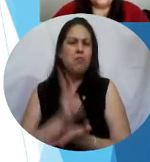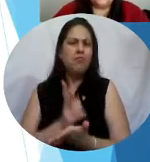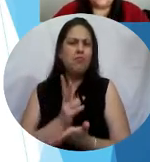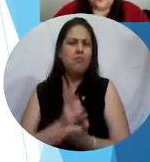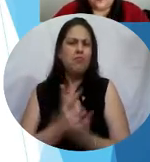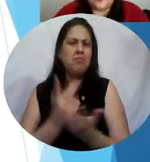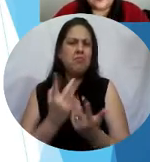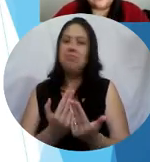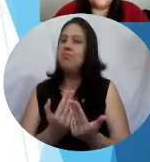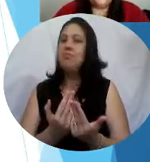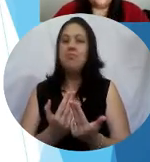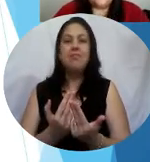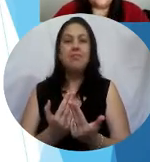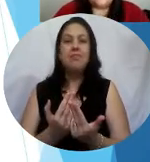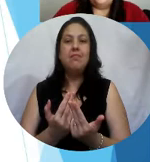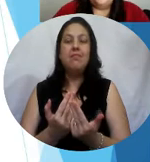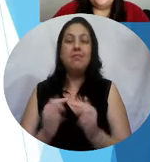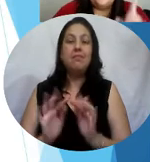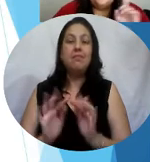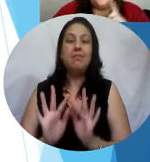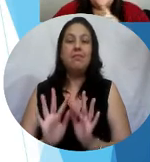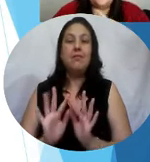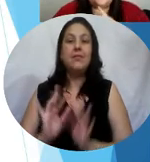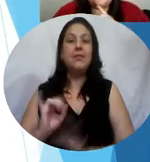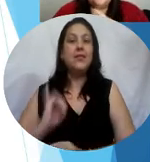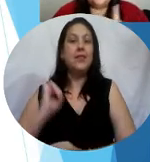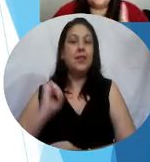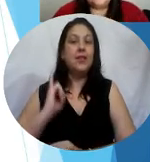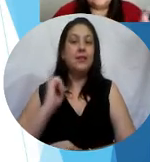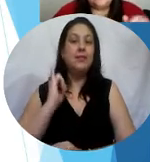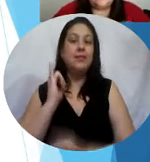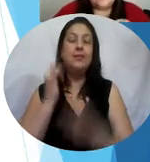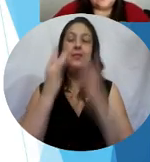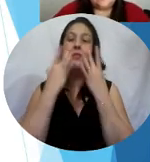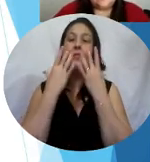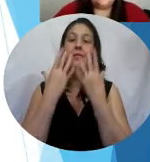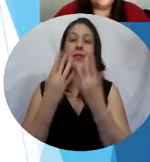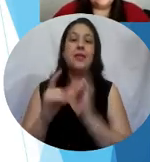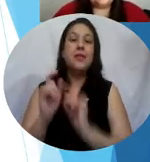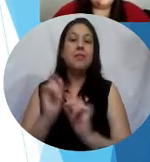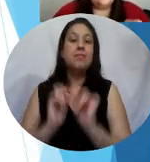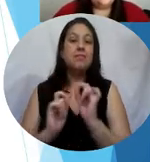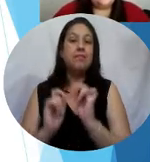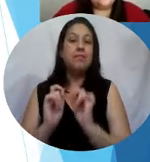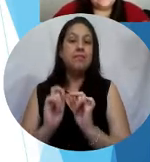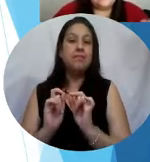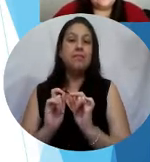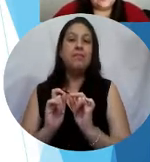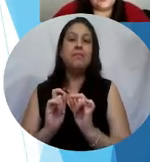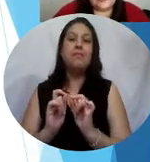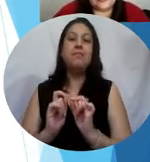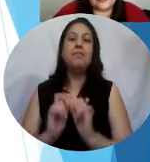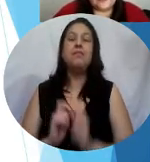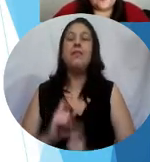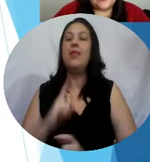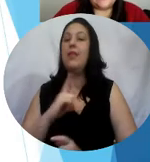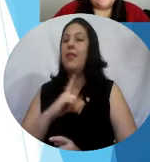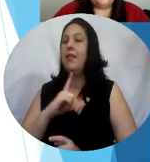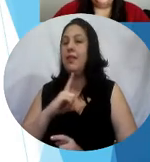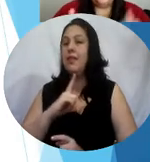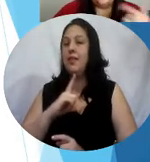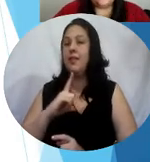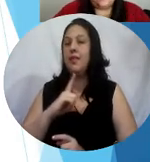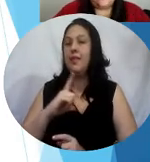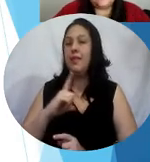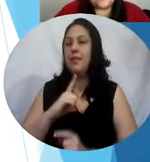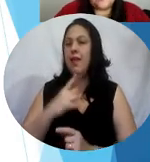mesmos sintomas. Porém, é muito importante que nós estejamos atentos sempre aos sinais de alerta, né?